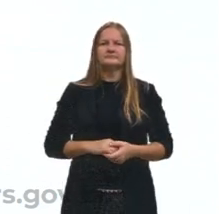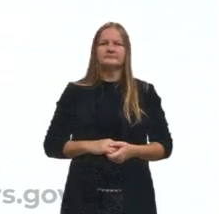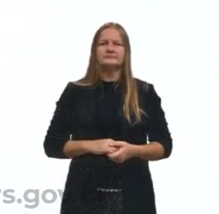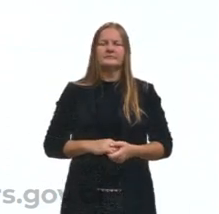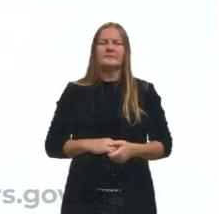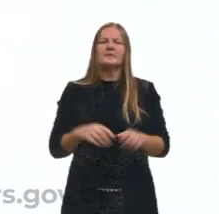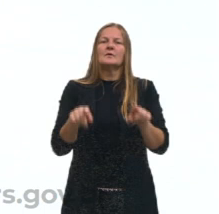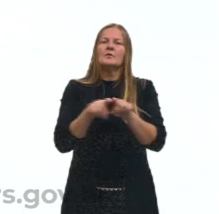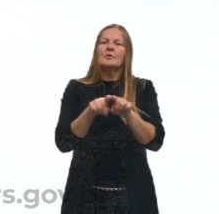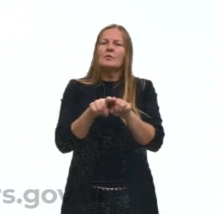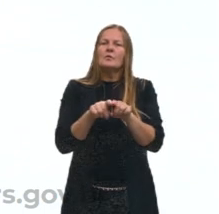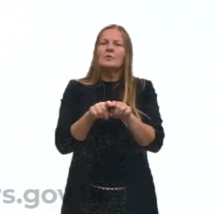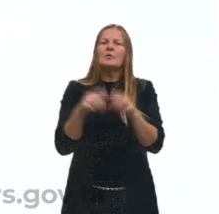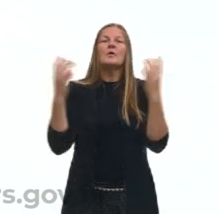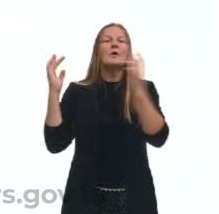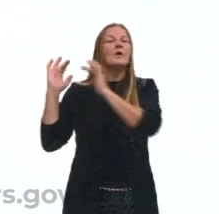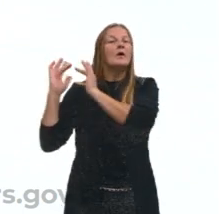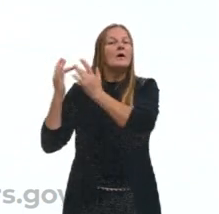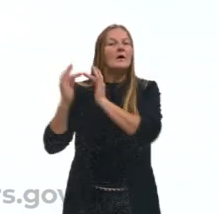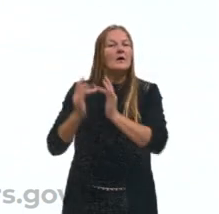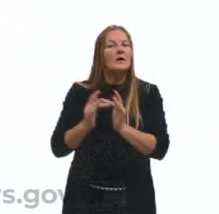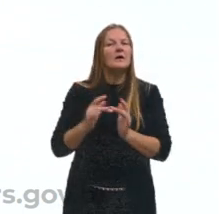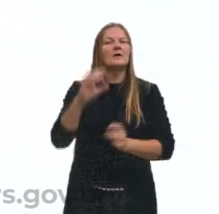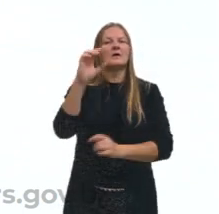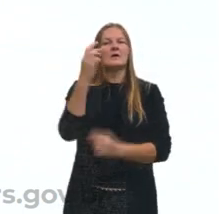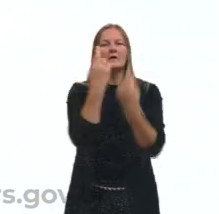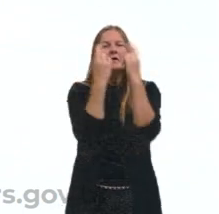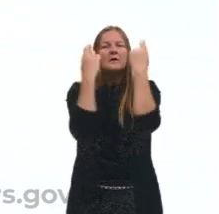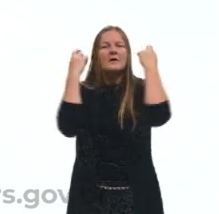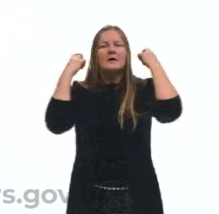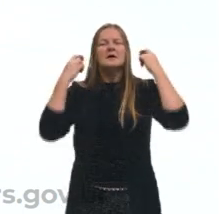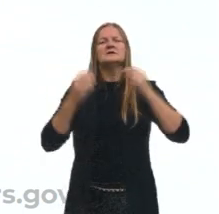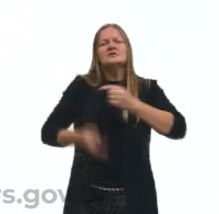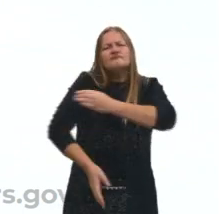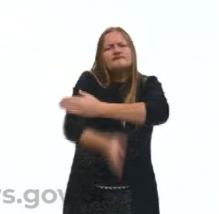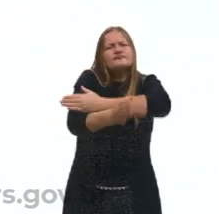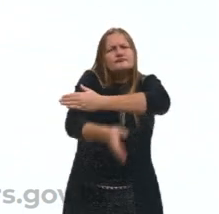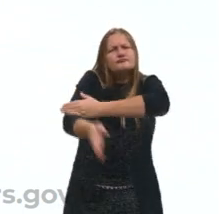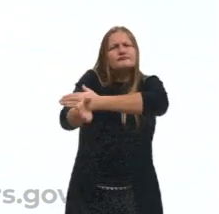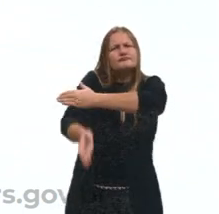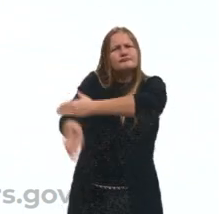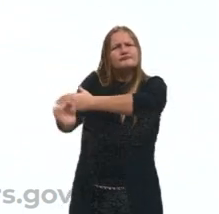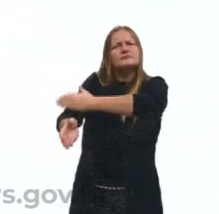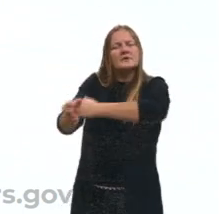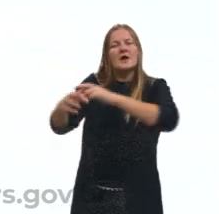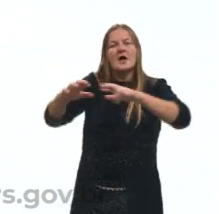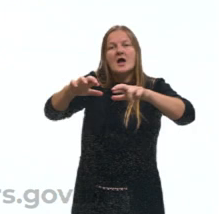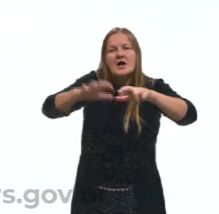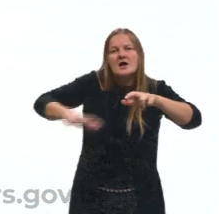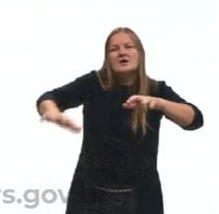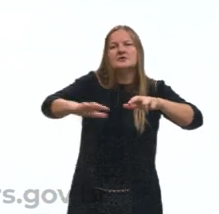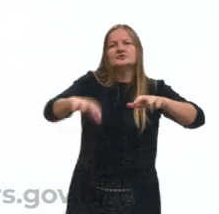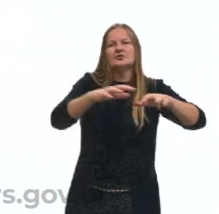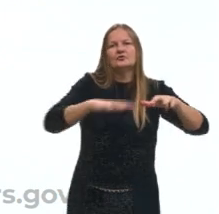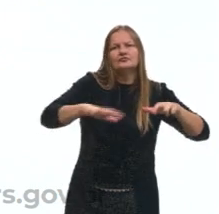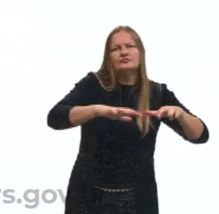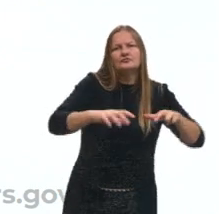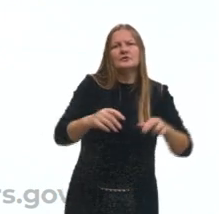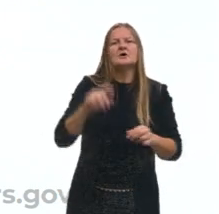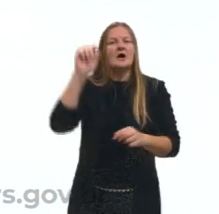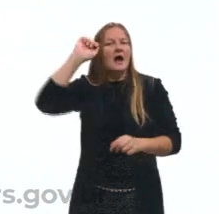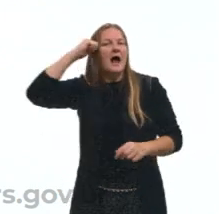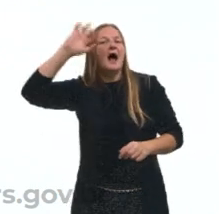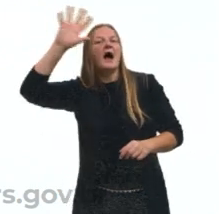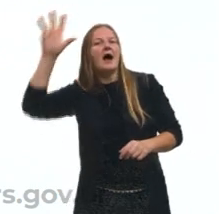realmente considera que a Grécia clássica então eles viajaram muito com usaram outras regiões tanto da